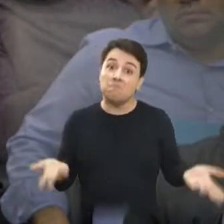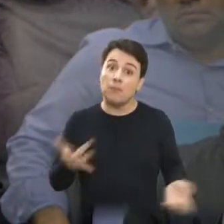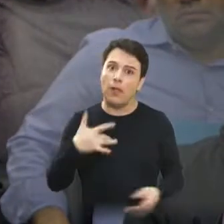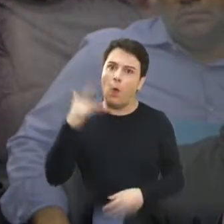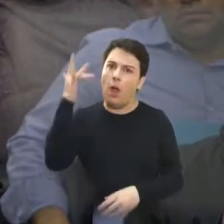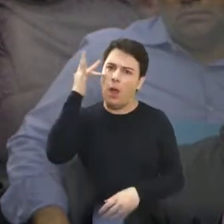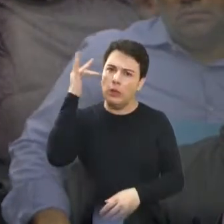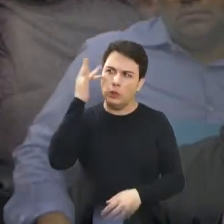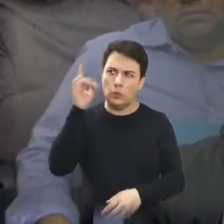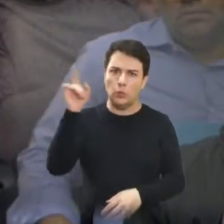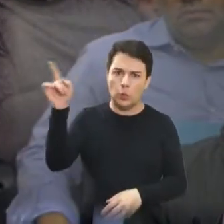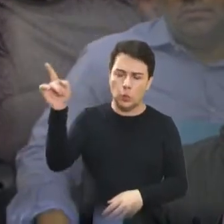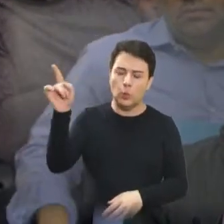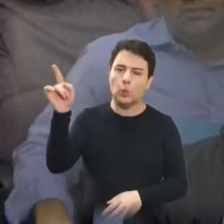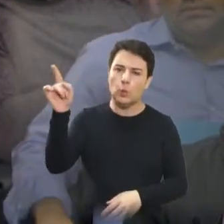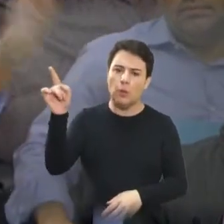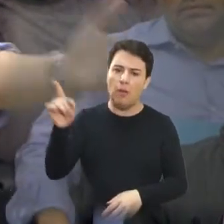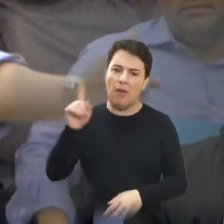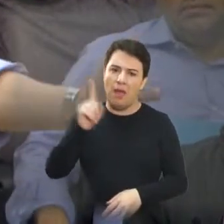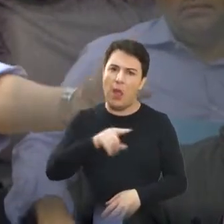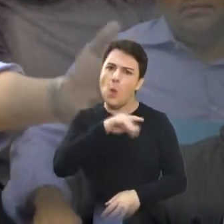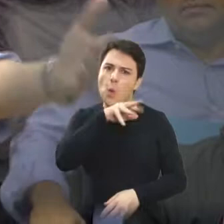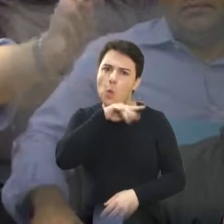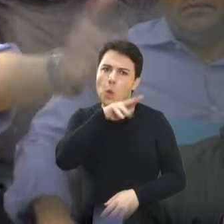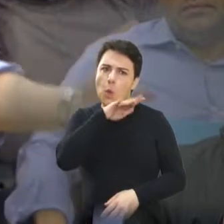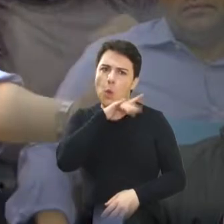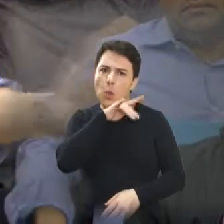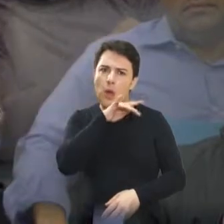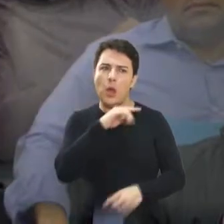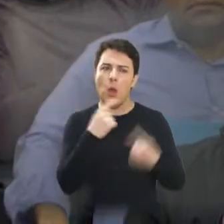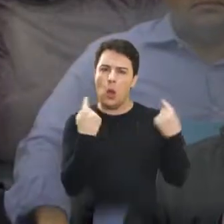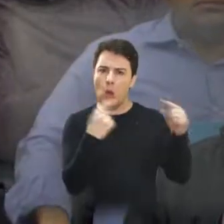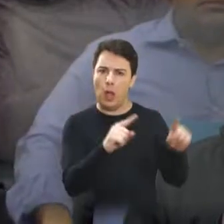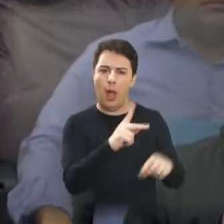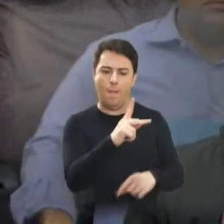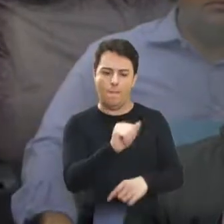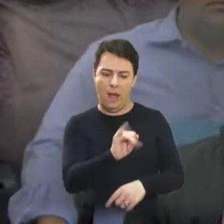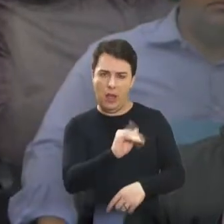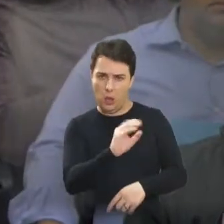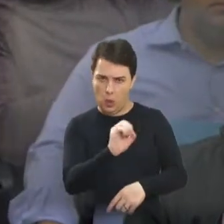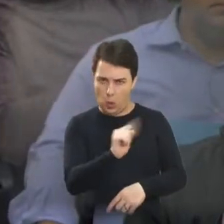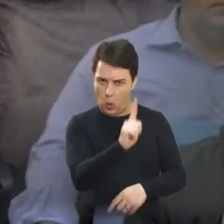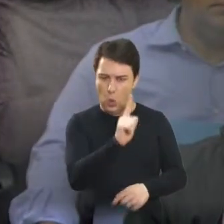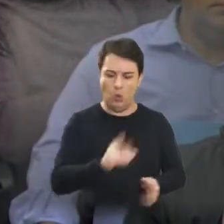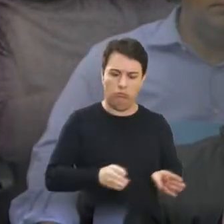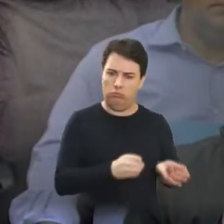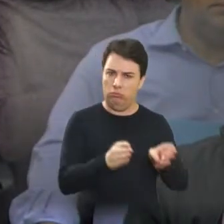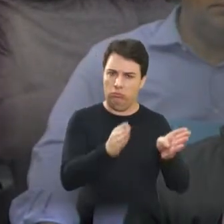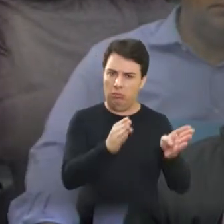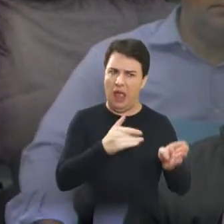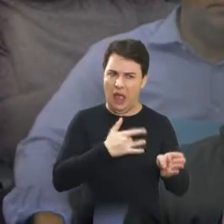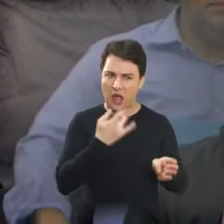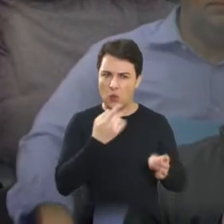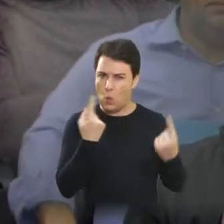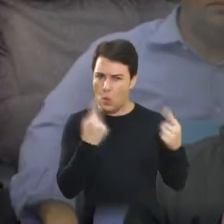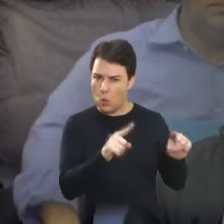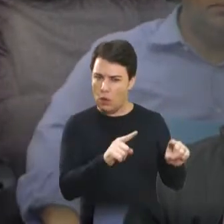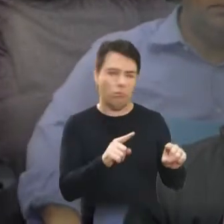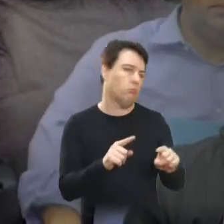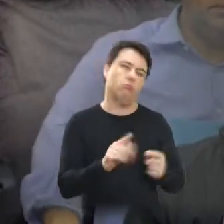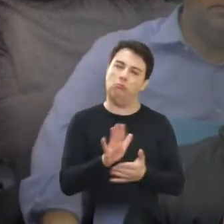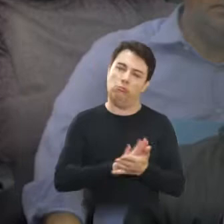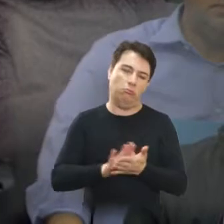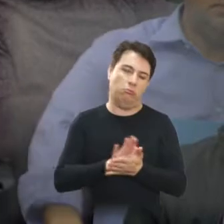é uma ameaça para o córrego do Paiol, porque a gente está fazendo os dispositivos adequados,